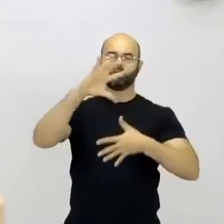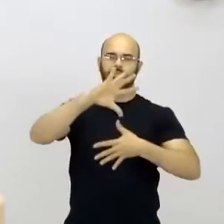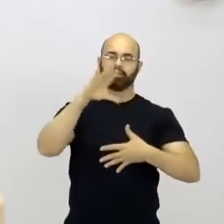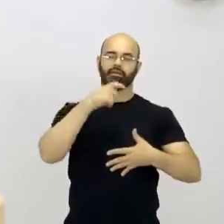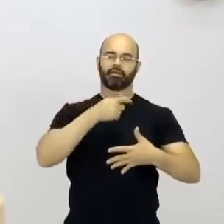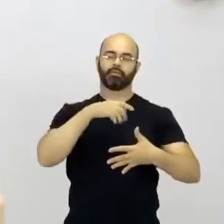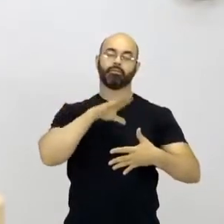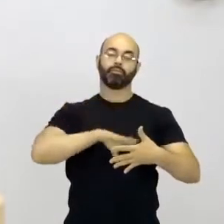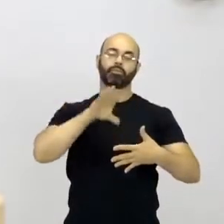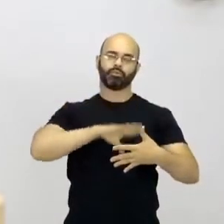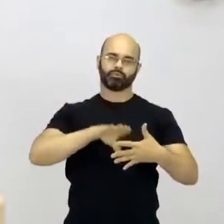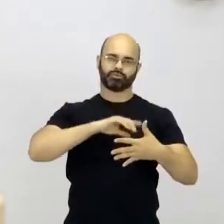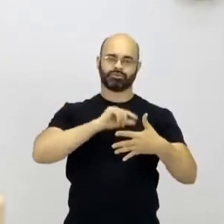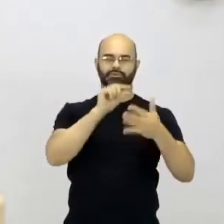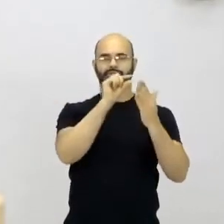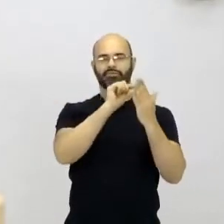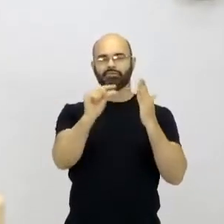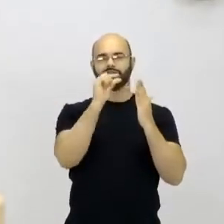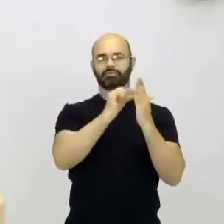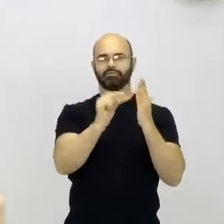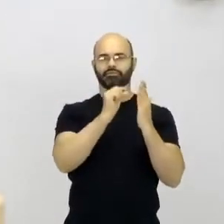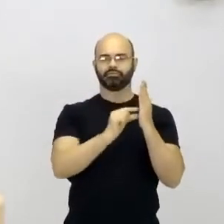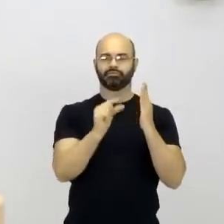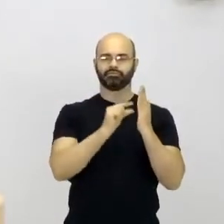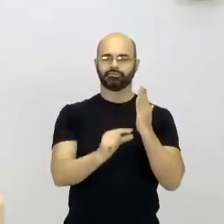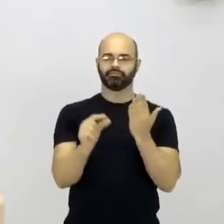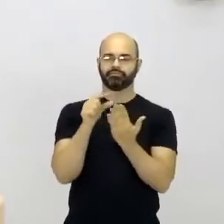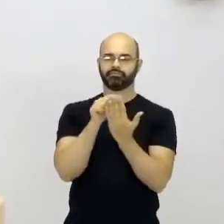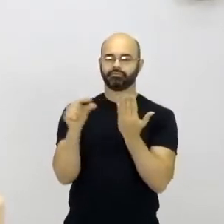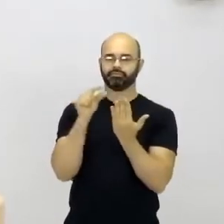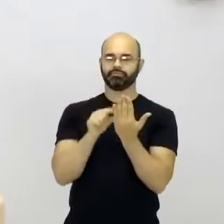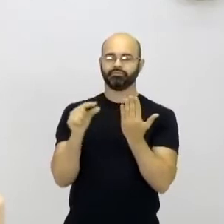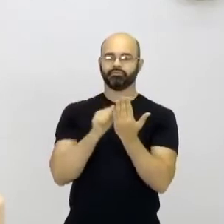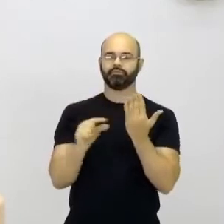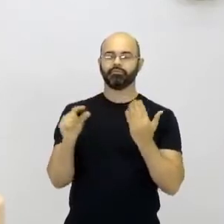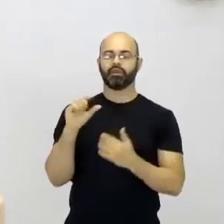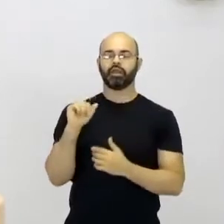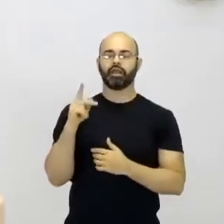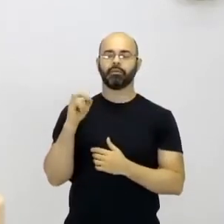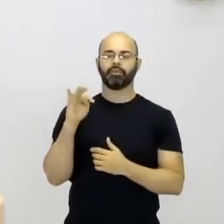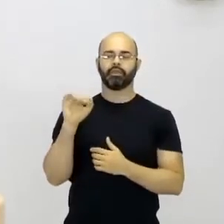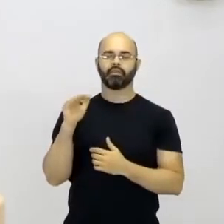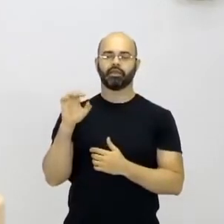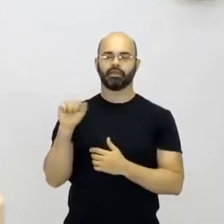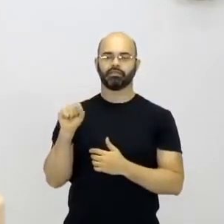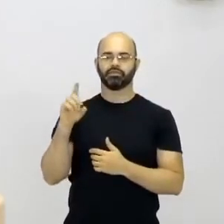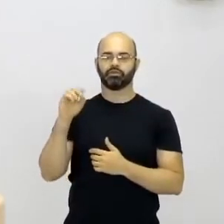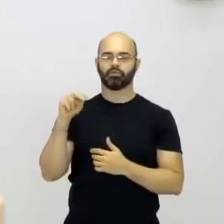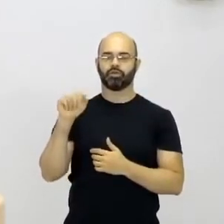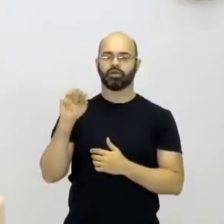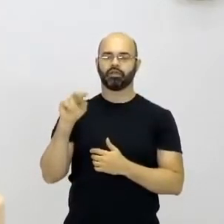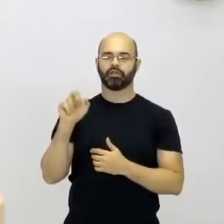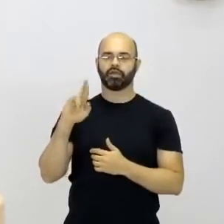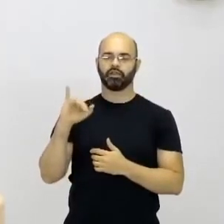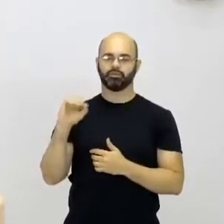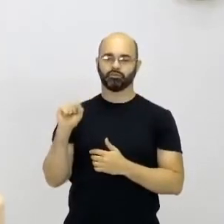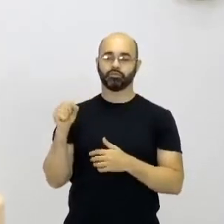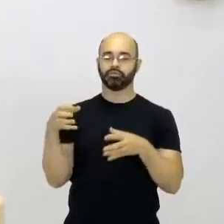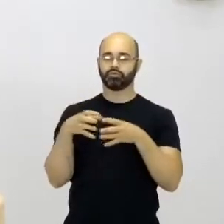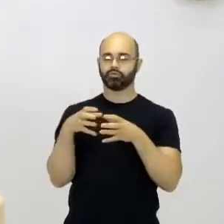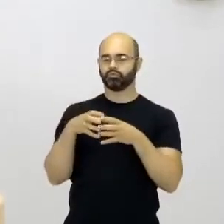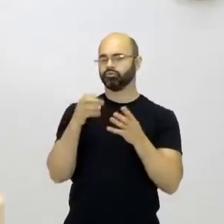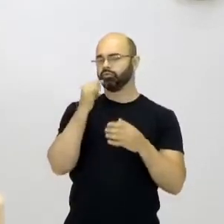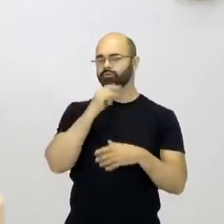divisão era cedida a capitães donatários. E esses capitães donatários, eles recebiam essa porção de terra, eles podiam